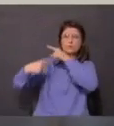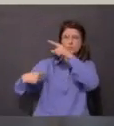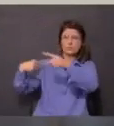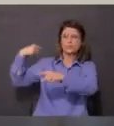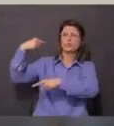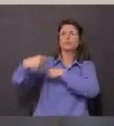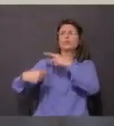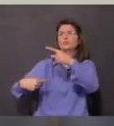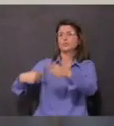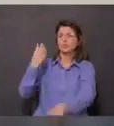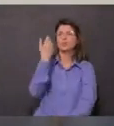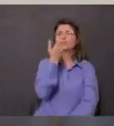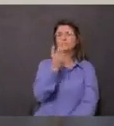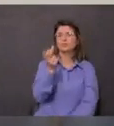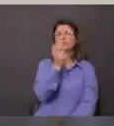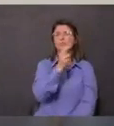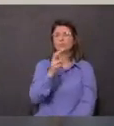saecula